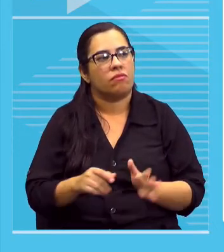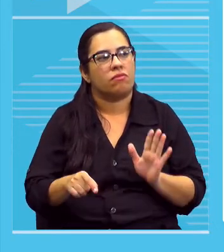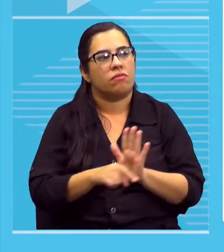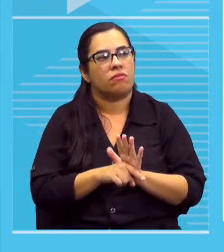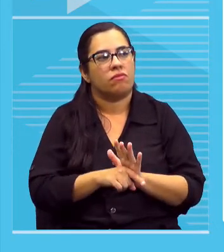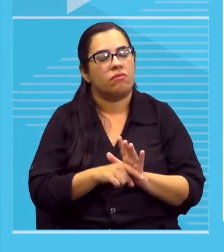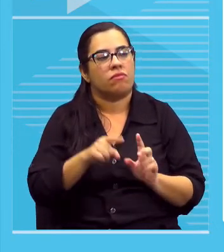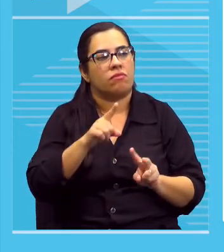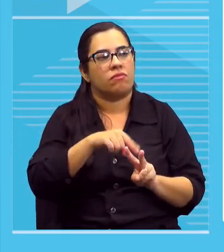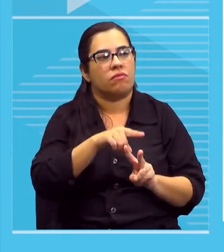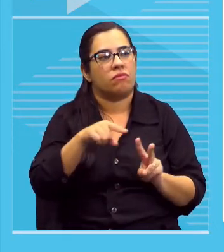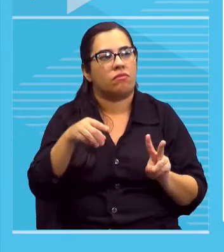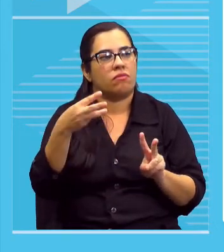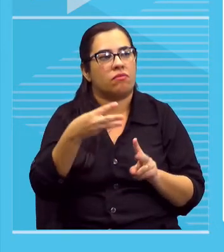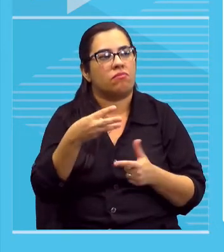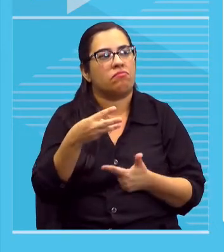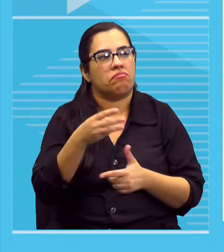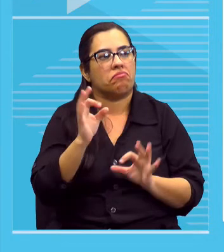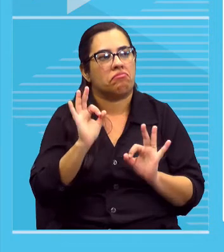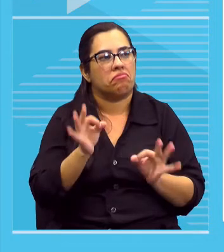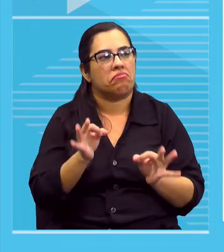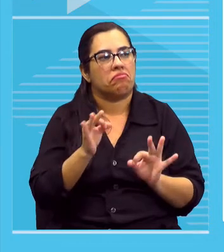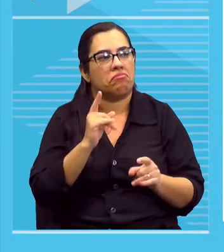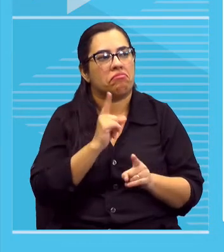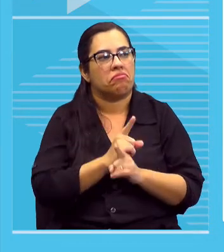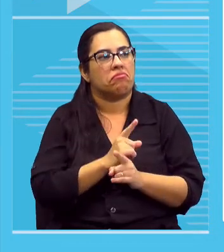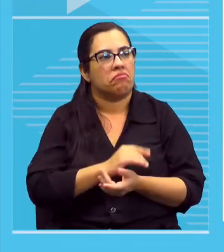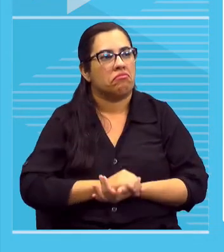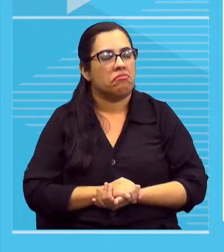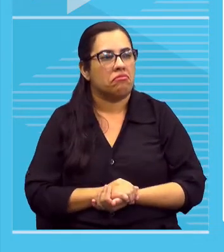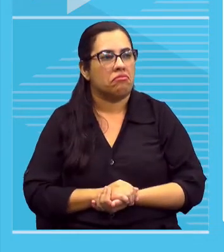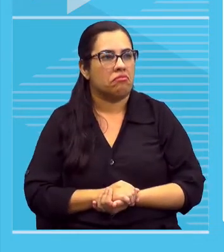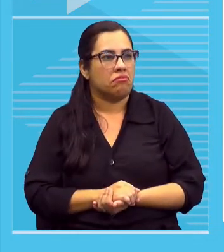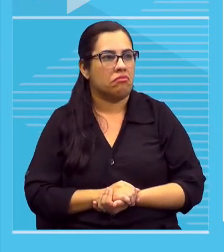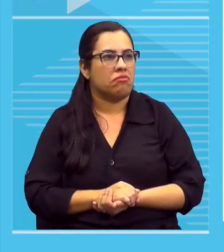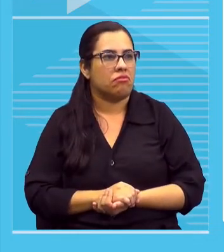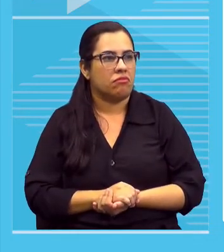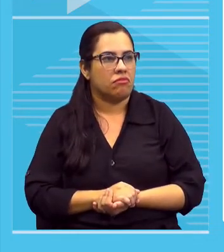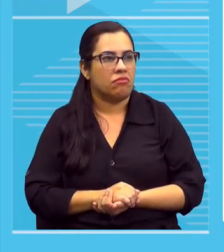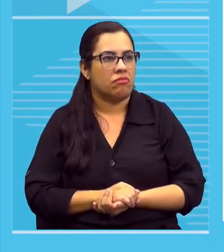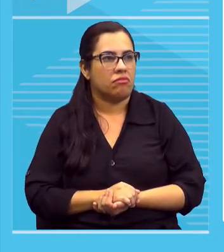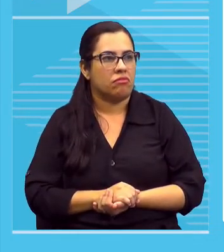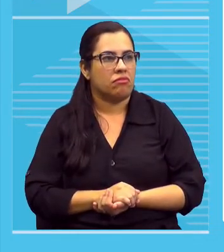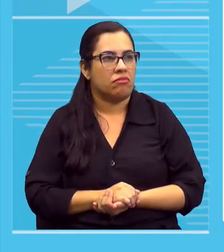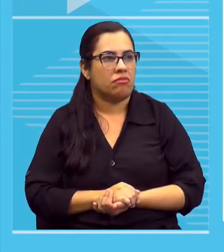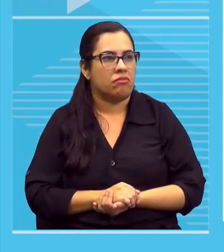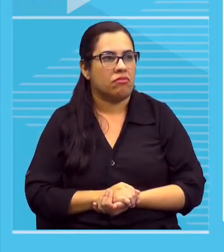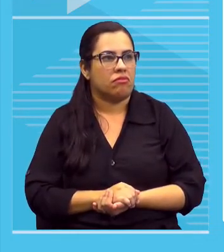raiz de 3 sobre 2 1 eu vou te colocar aqui ó